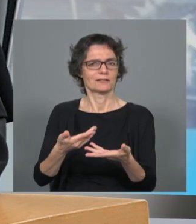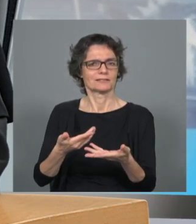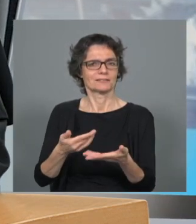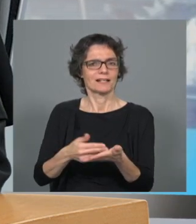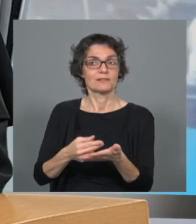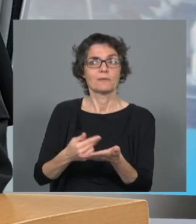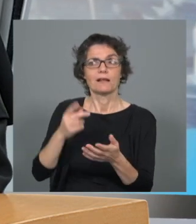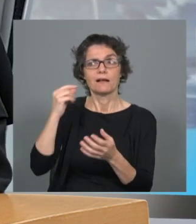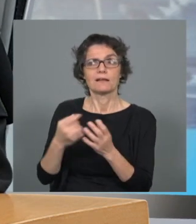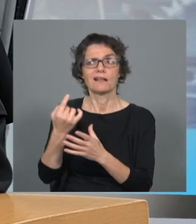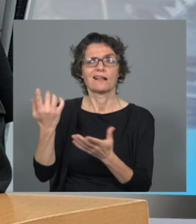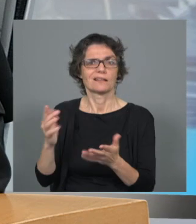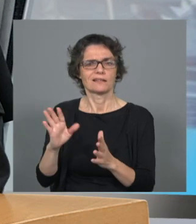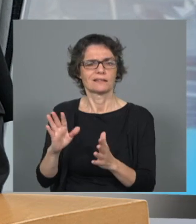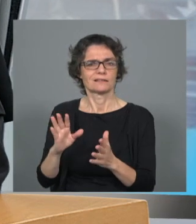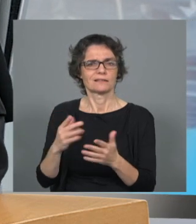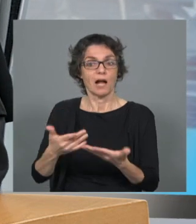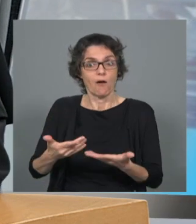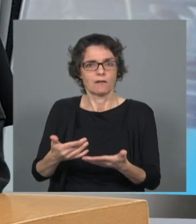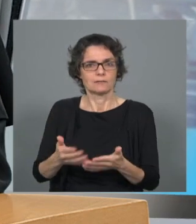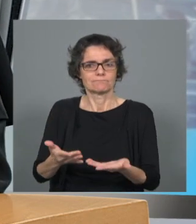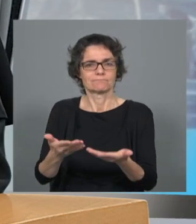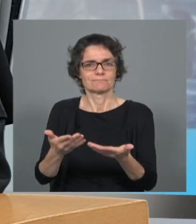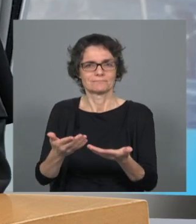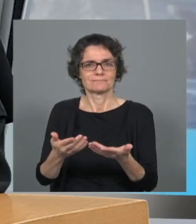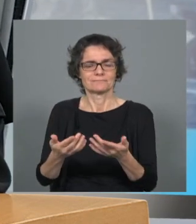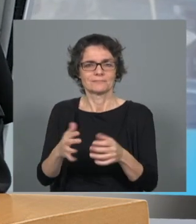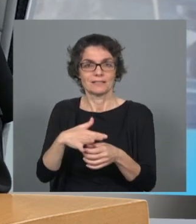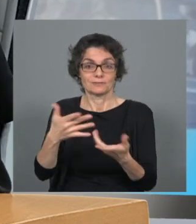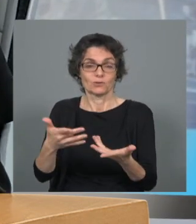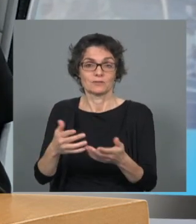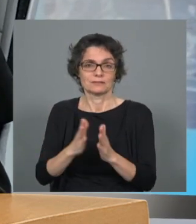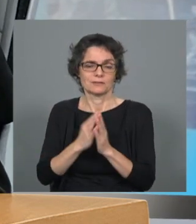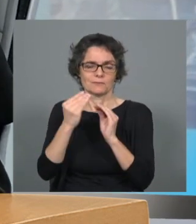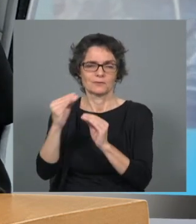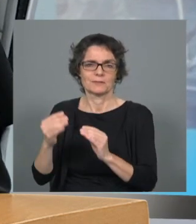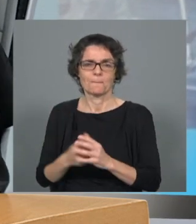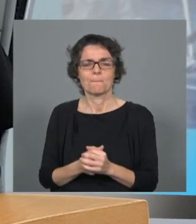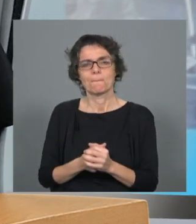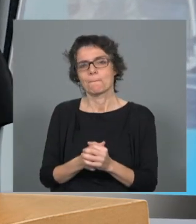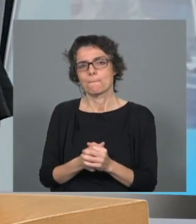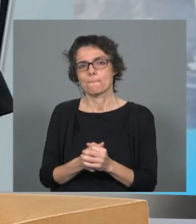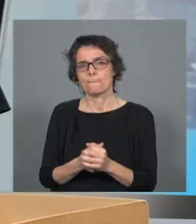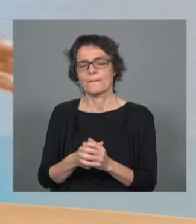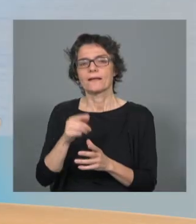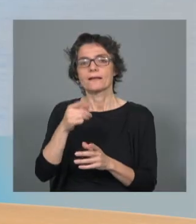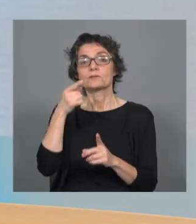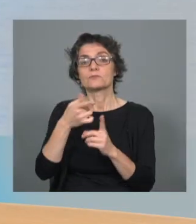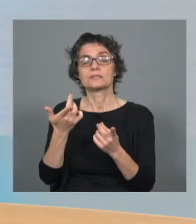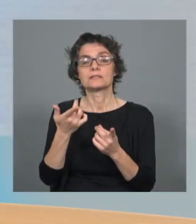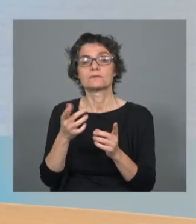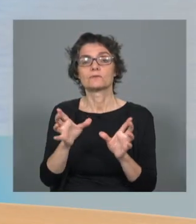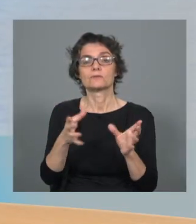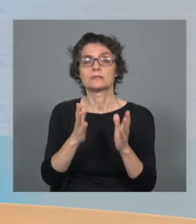criatividade na nossa realidade pastoral. E esse é o objetivo, é que seja nas paróquias, nos grupos,